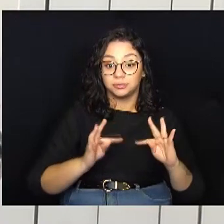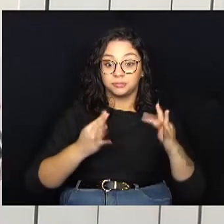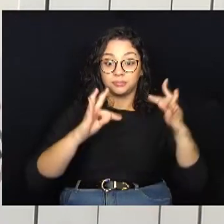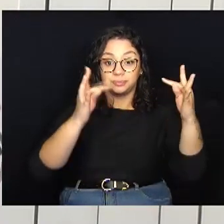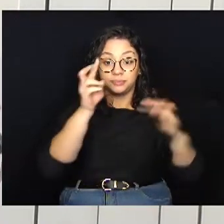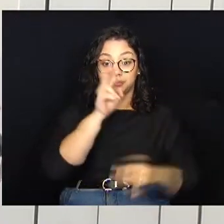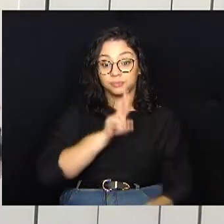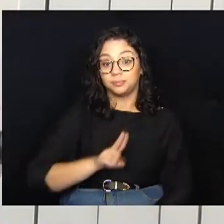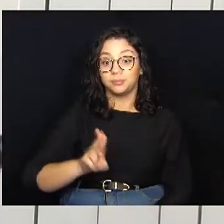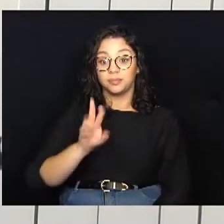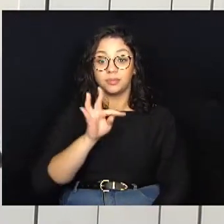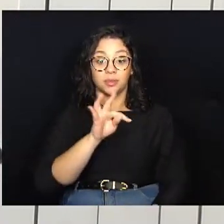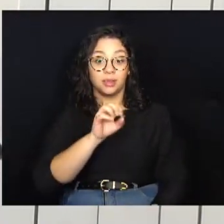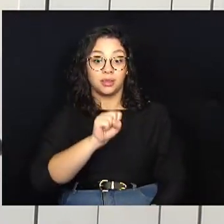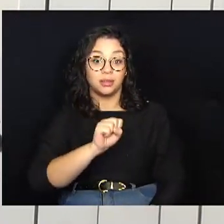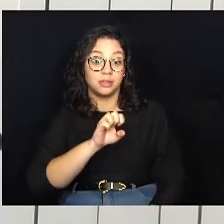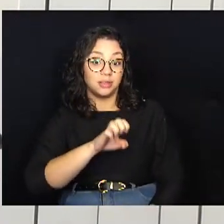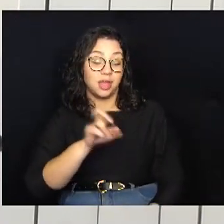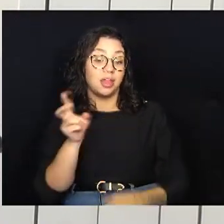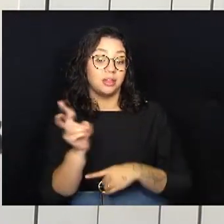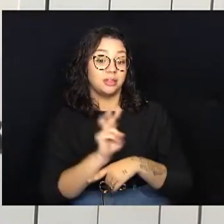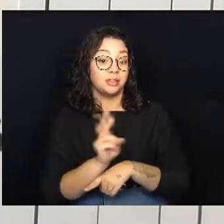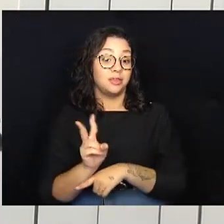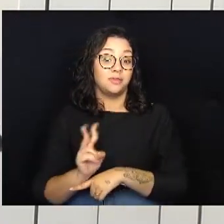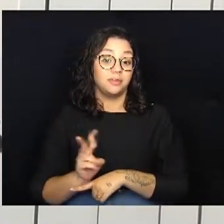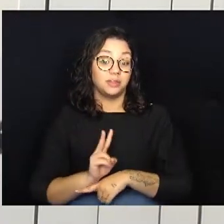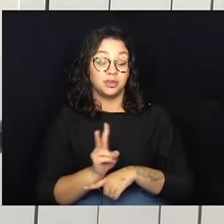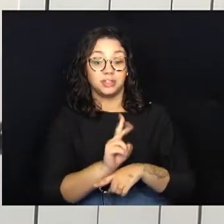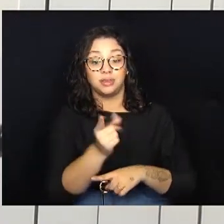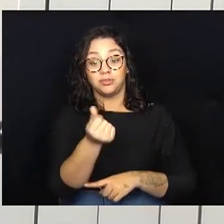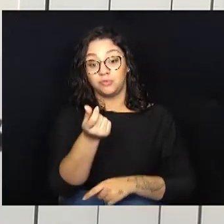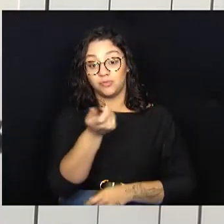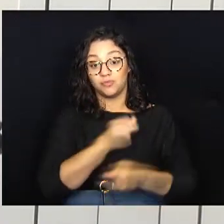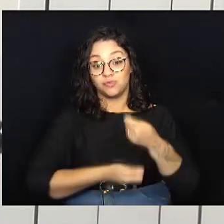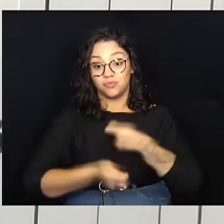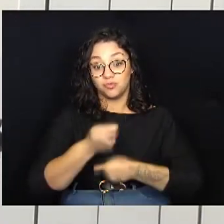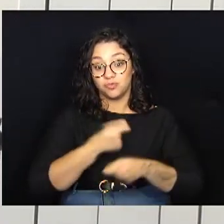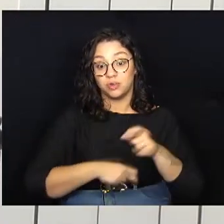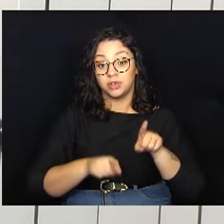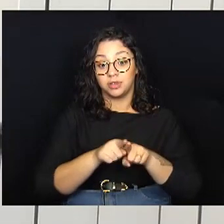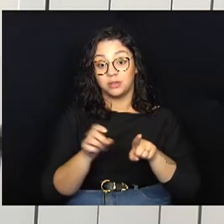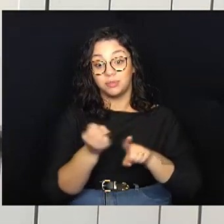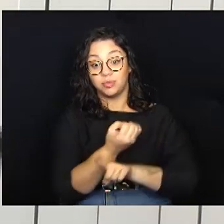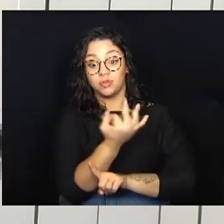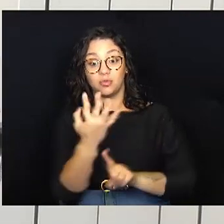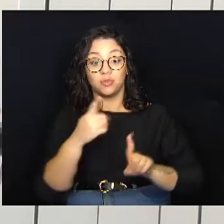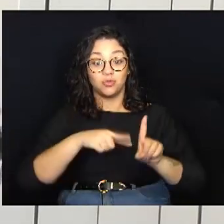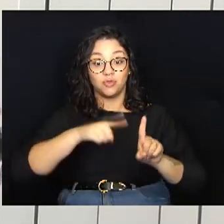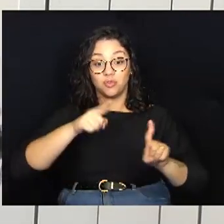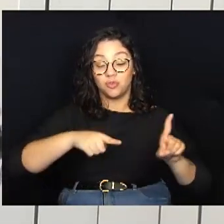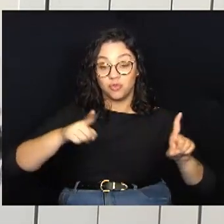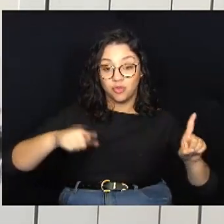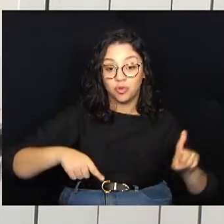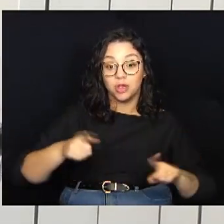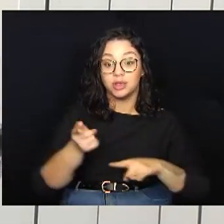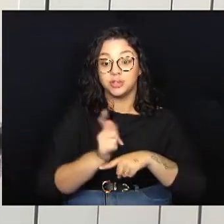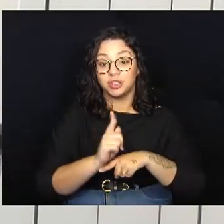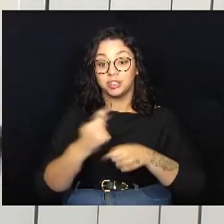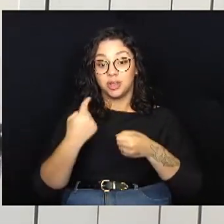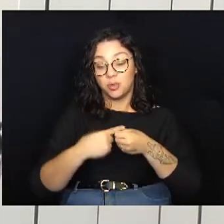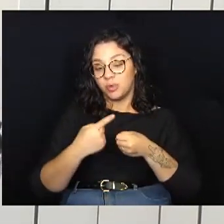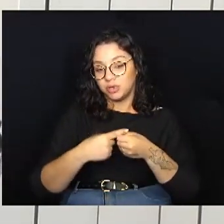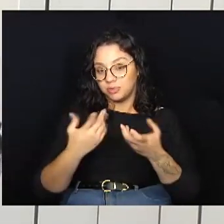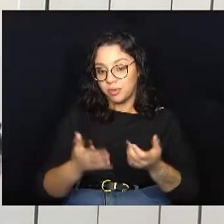utilizadas pelo TCE na fiscalização de recursos e o índice de atividade da gestão municipal,